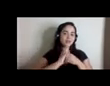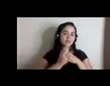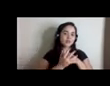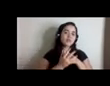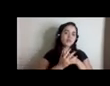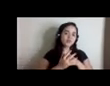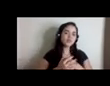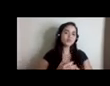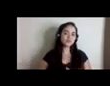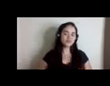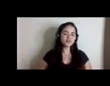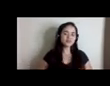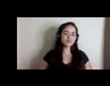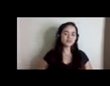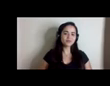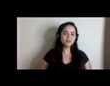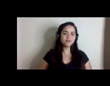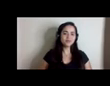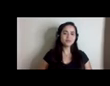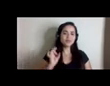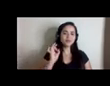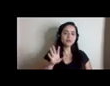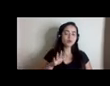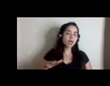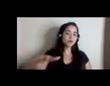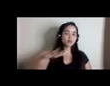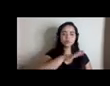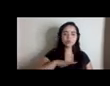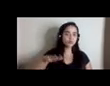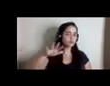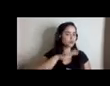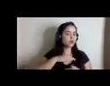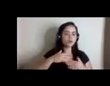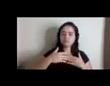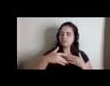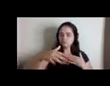desse vírus. Só que a sociedade continua.